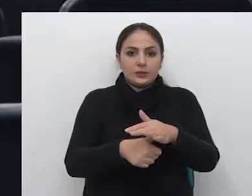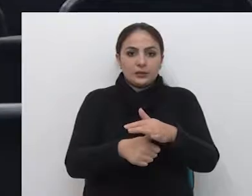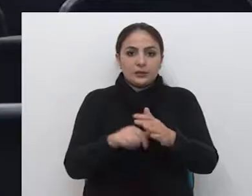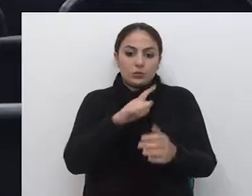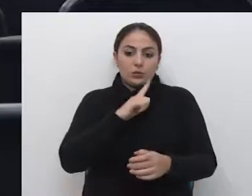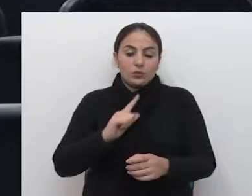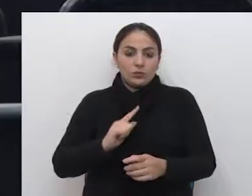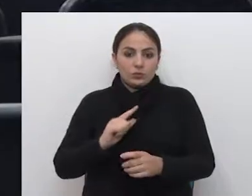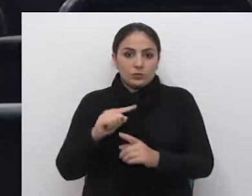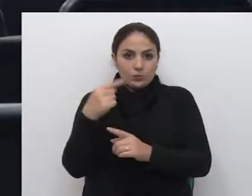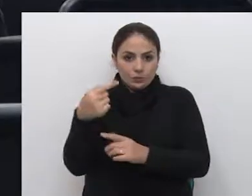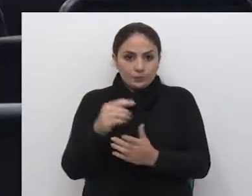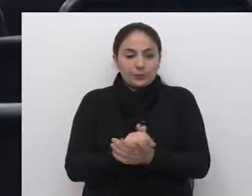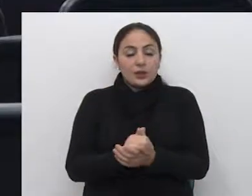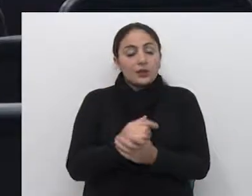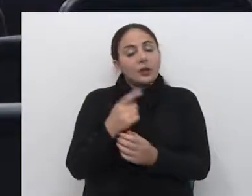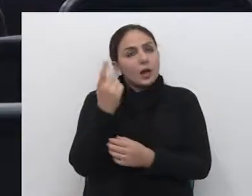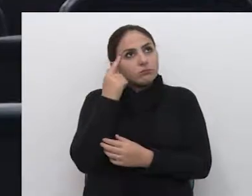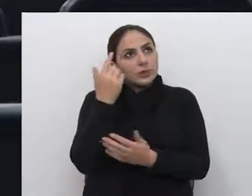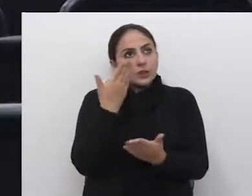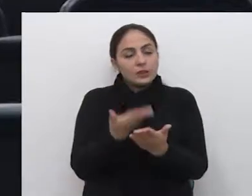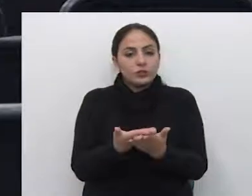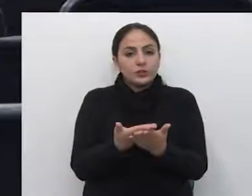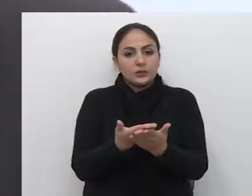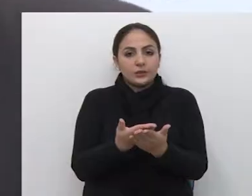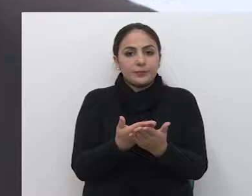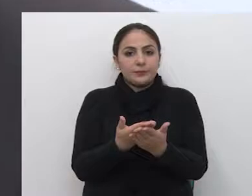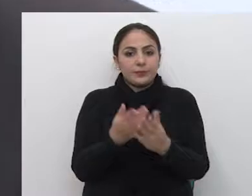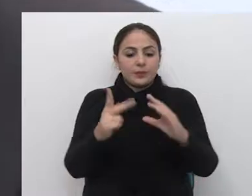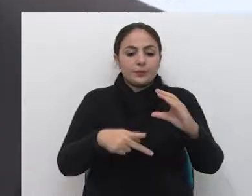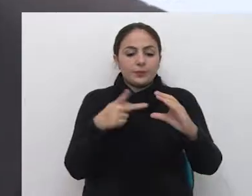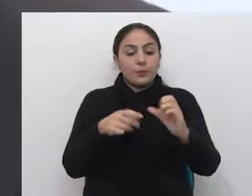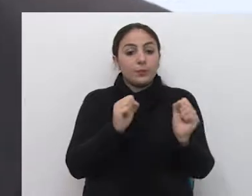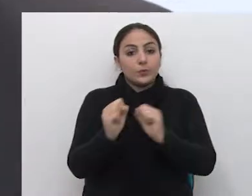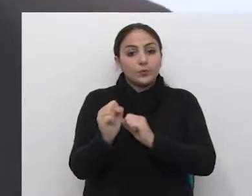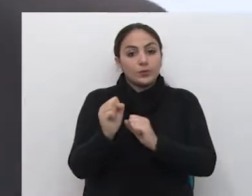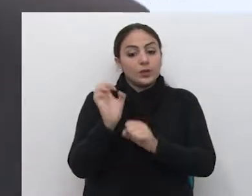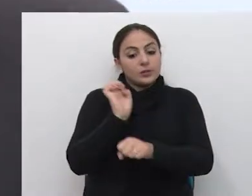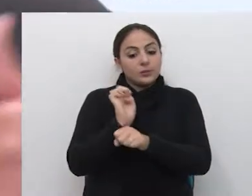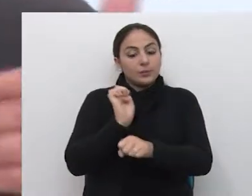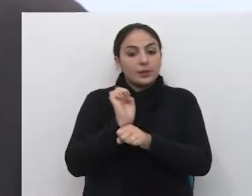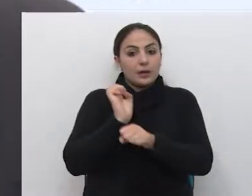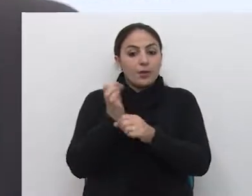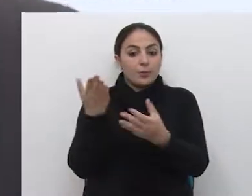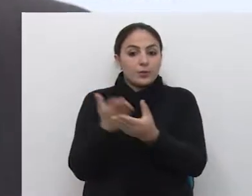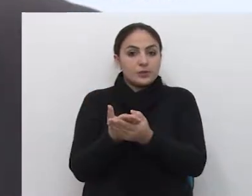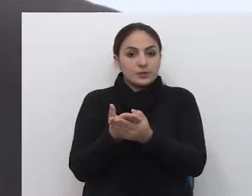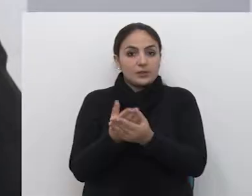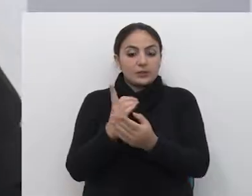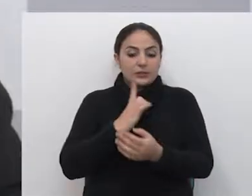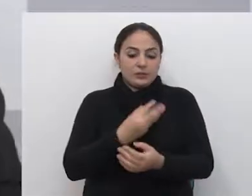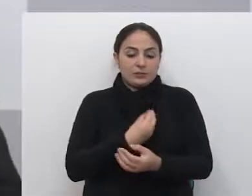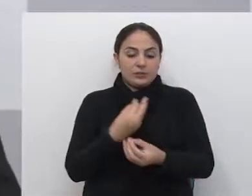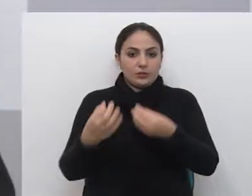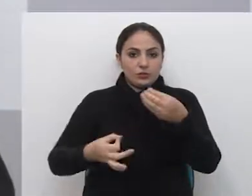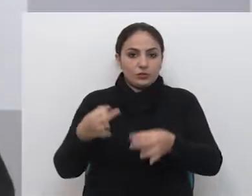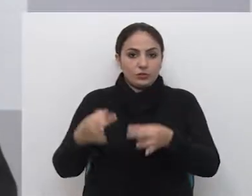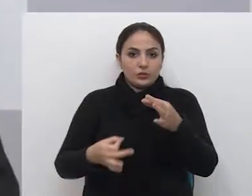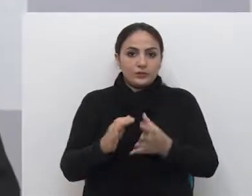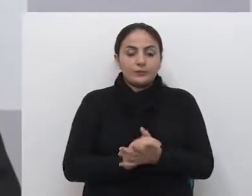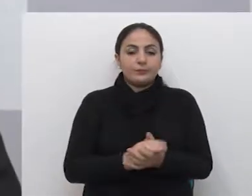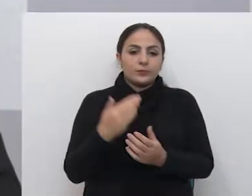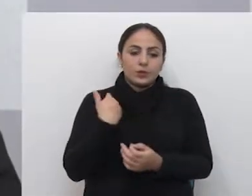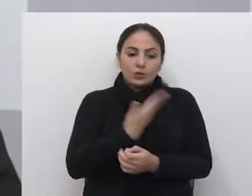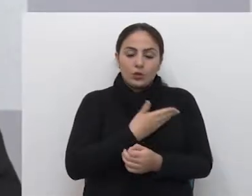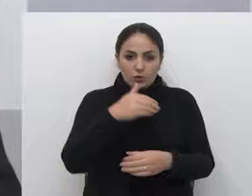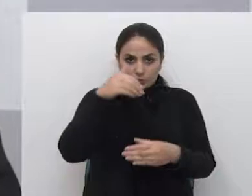oposição, acredita que a Câmara poderia ter esperado o resultado de um processo que tramita na Justiça. Nós votamos contrário